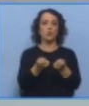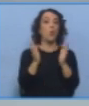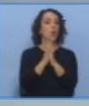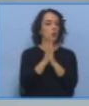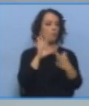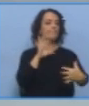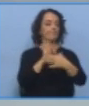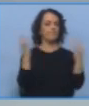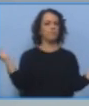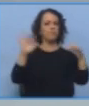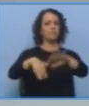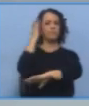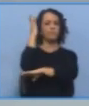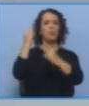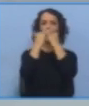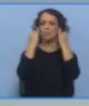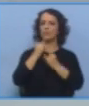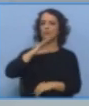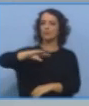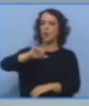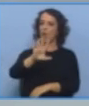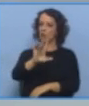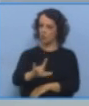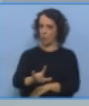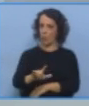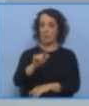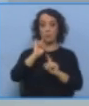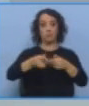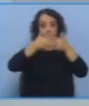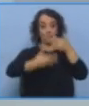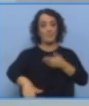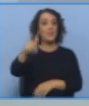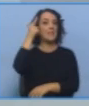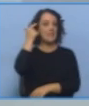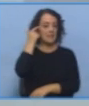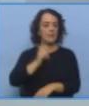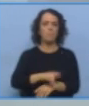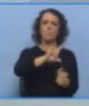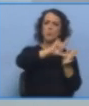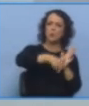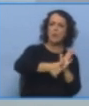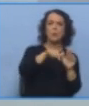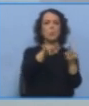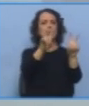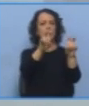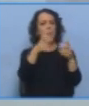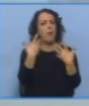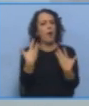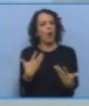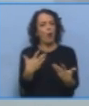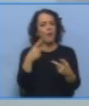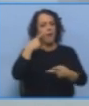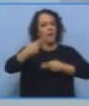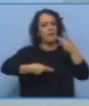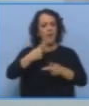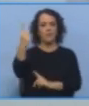num congresso internacional que decorre em Lisboa a partir desta quinta-feira. Um projeto e uma temática que agora vai merecer a análise